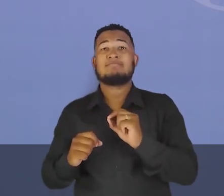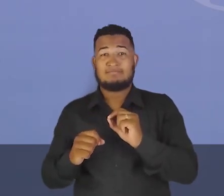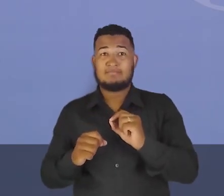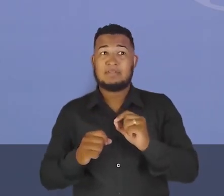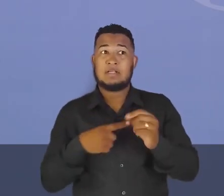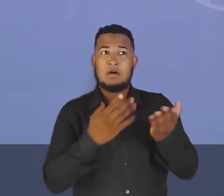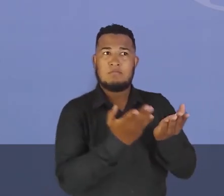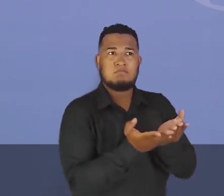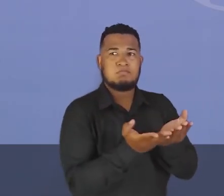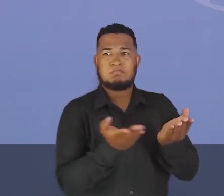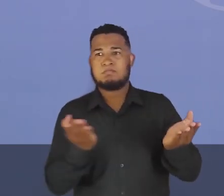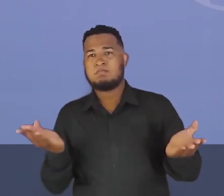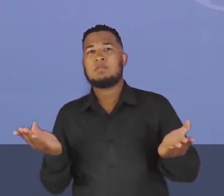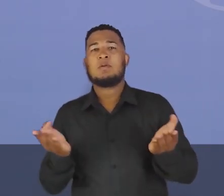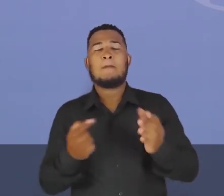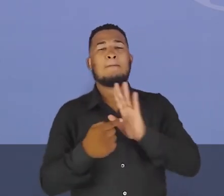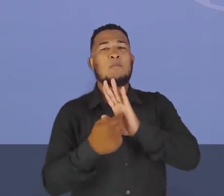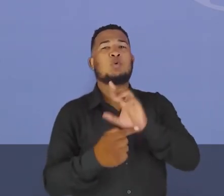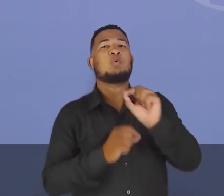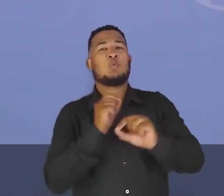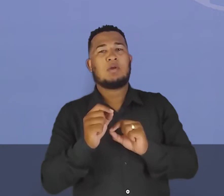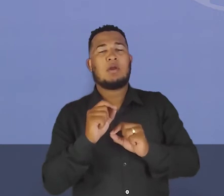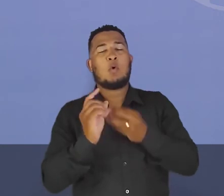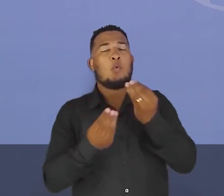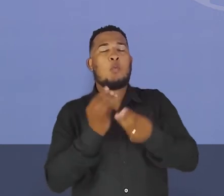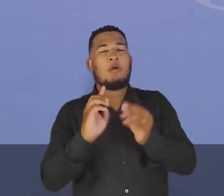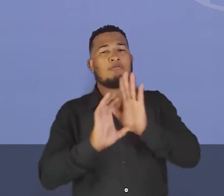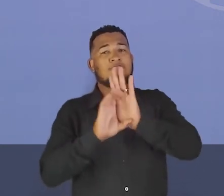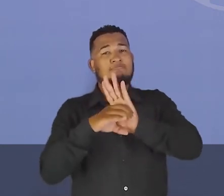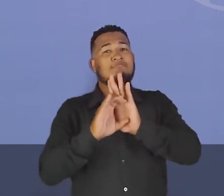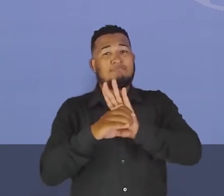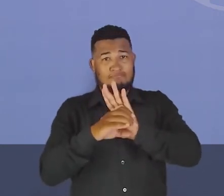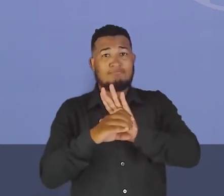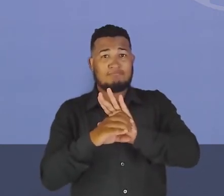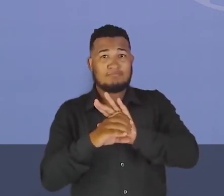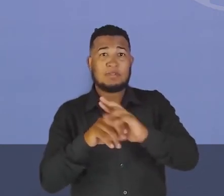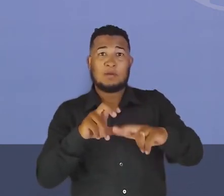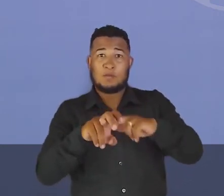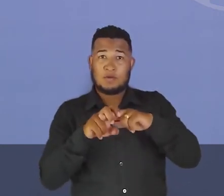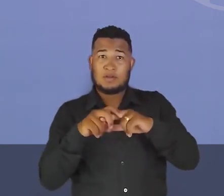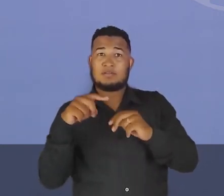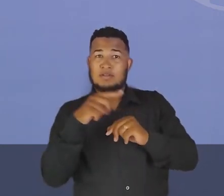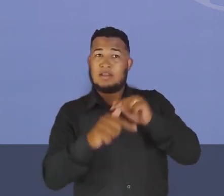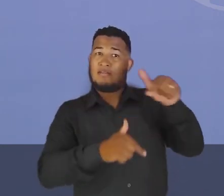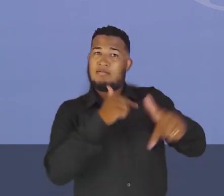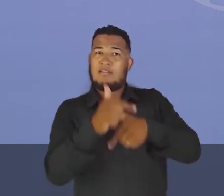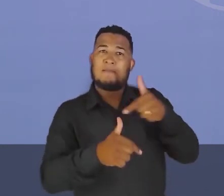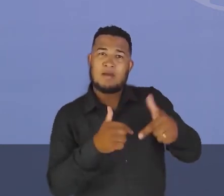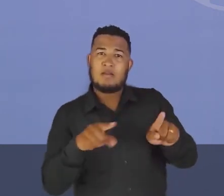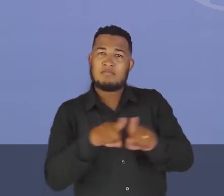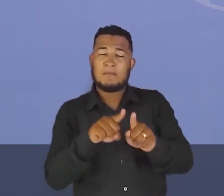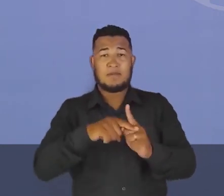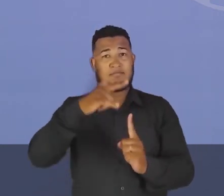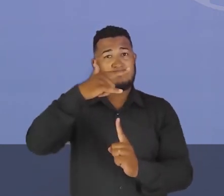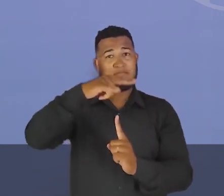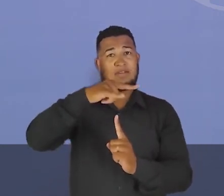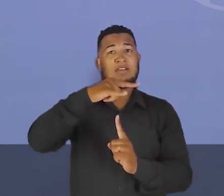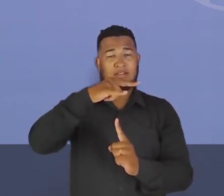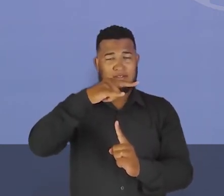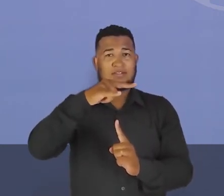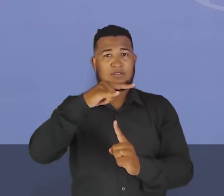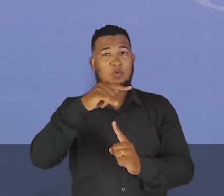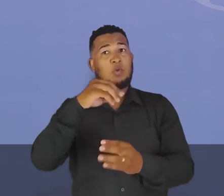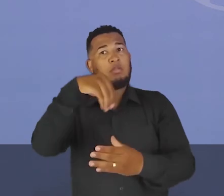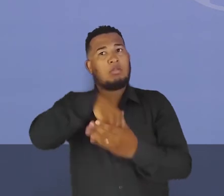então, resume a ideia, a noção, o conceito, portanto, de trabalho, de alienação do trabalho